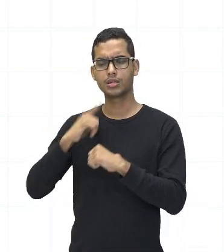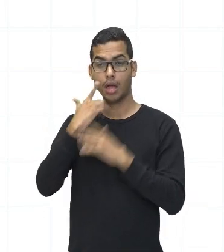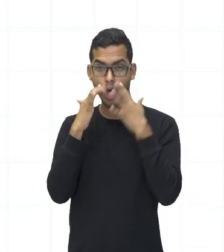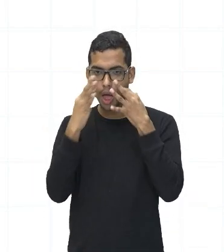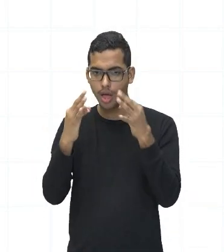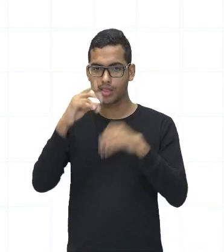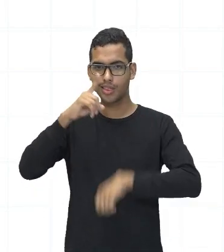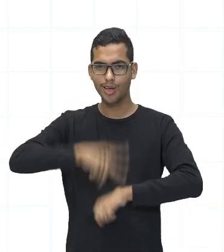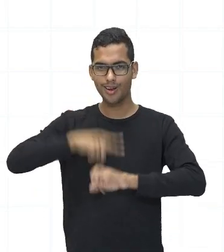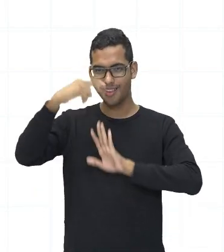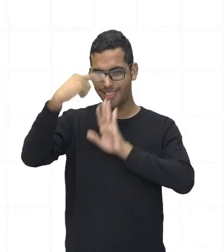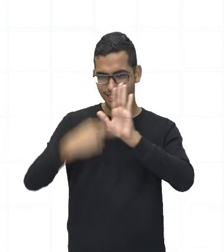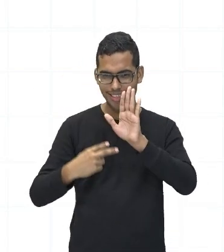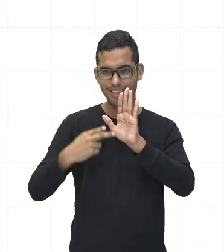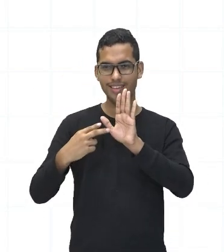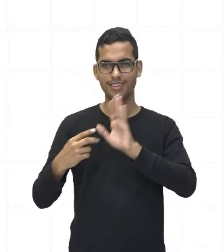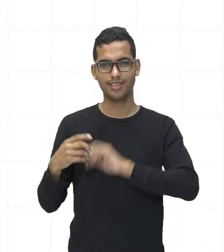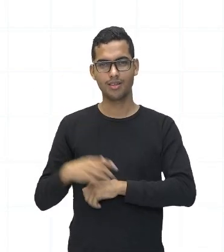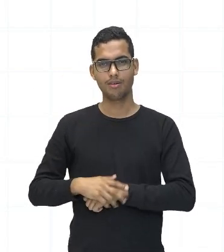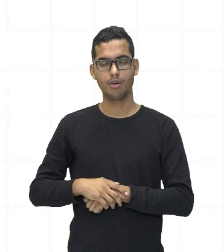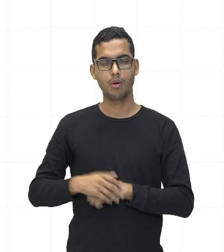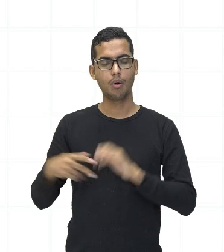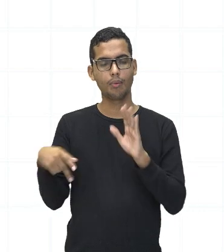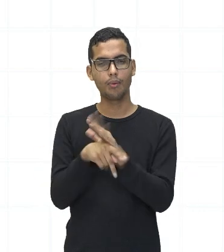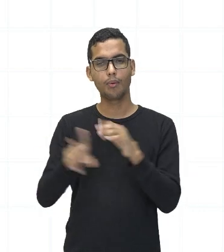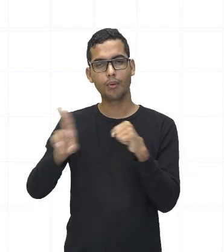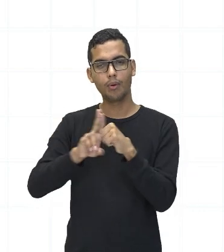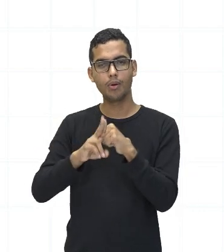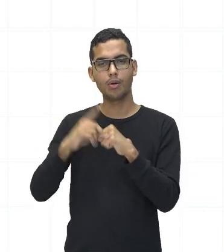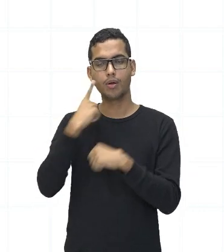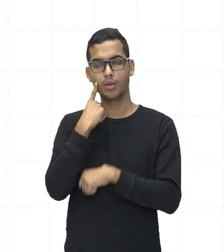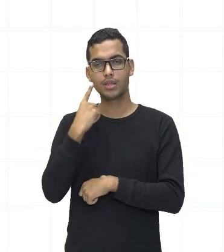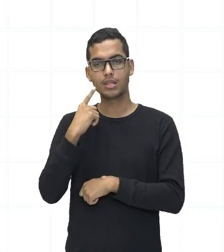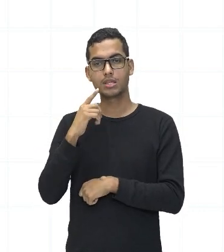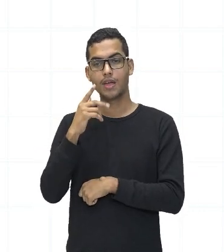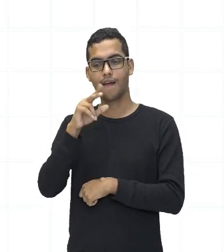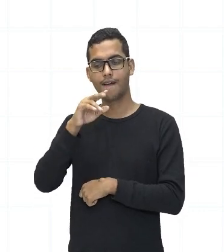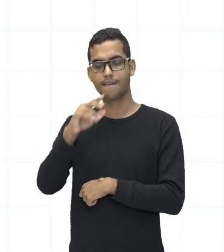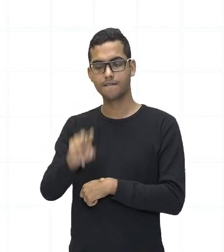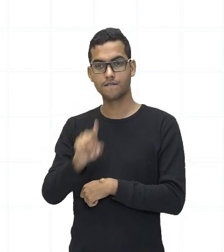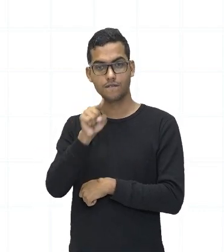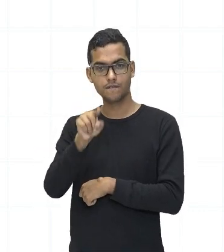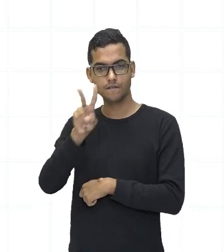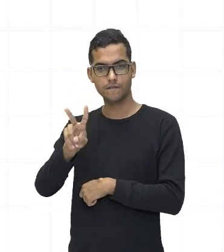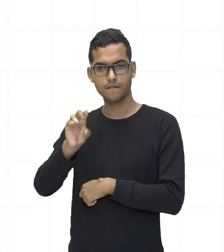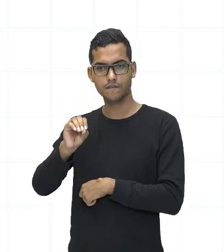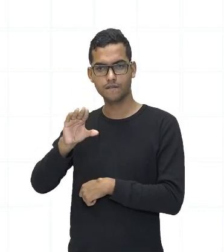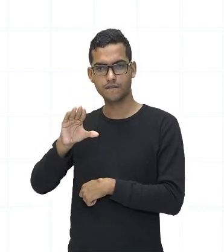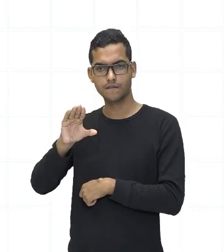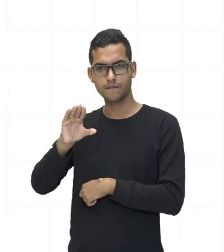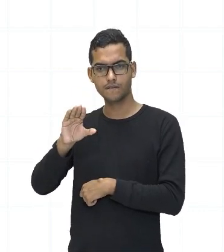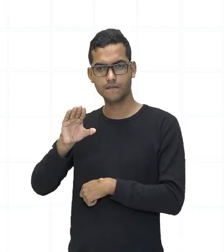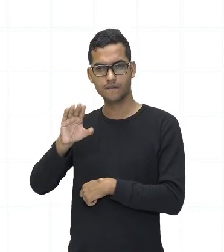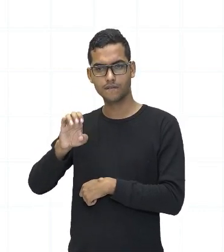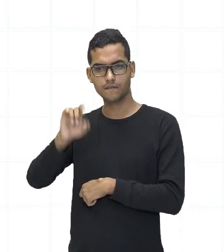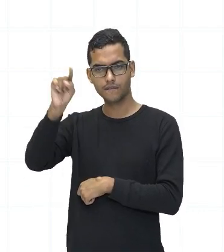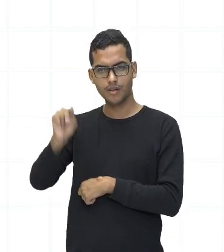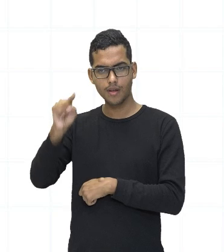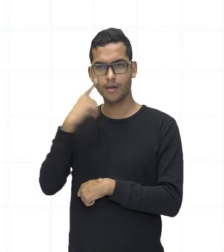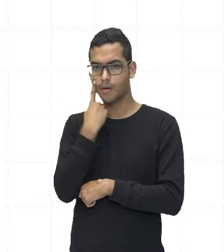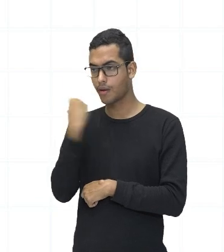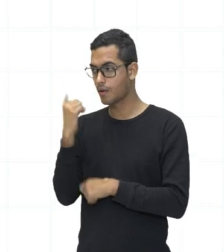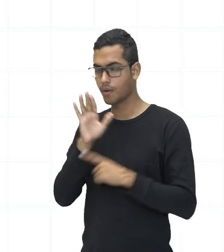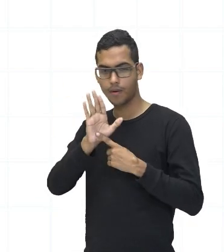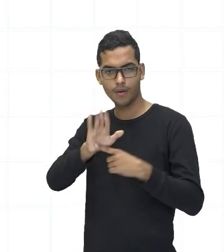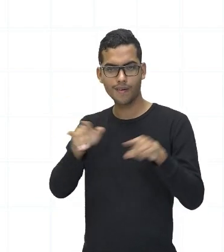este cartaz? O nosso pronome de tratamento você, que está escrito em tamanho bem grande e que demonstra